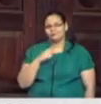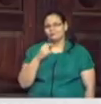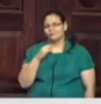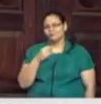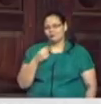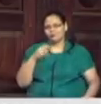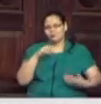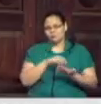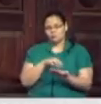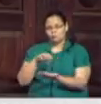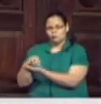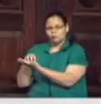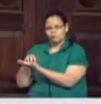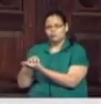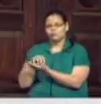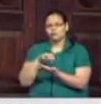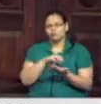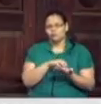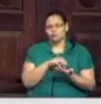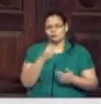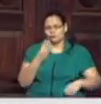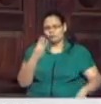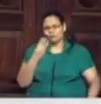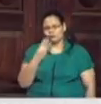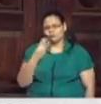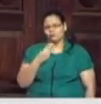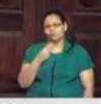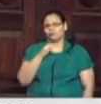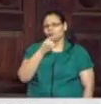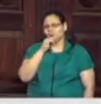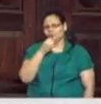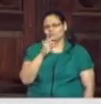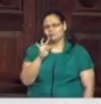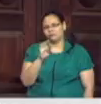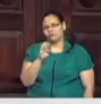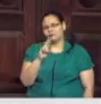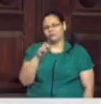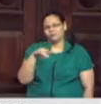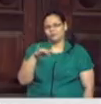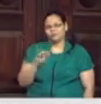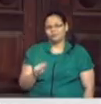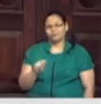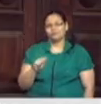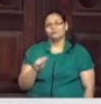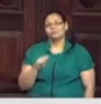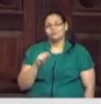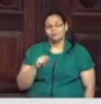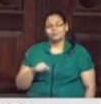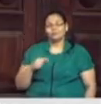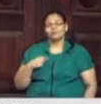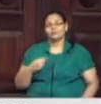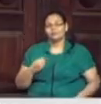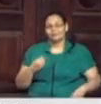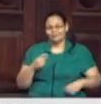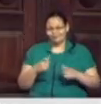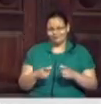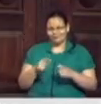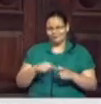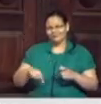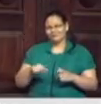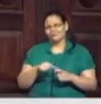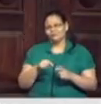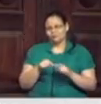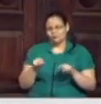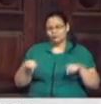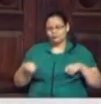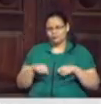termoelétricas com áreas cedidas. Nós cedemos áreas, cedemos incentivos no município, e a dificuldade era